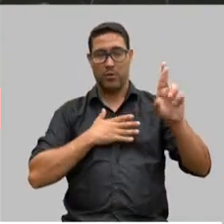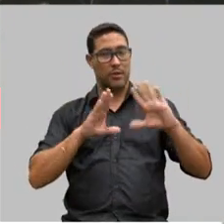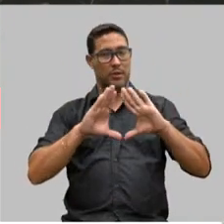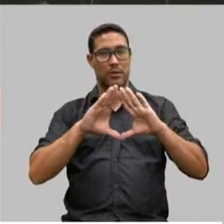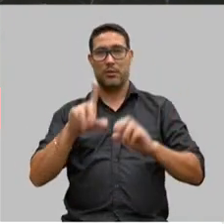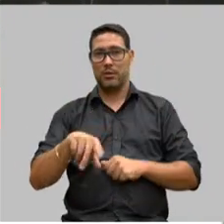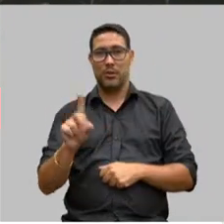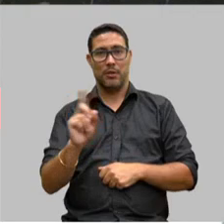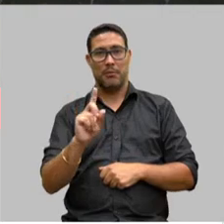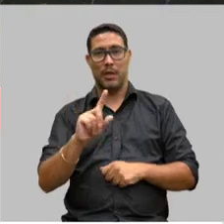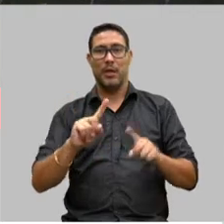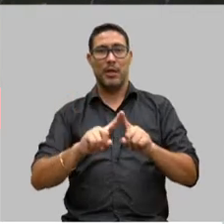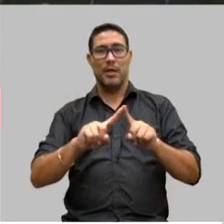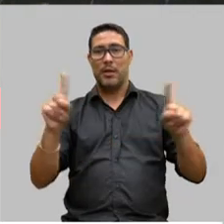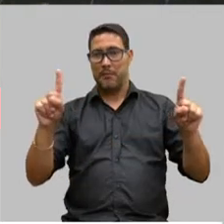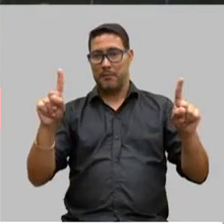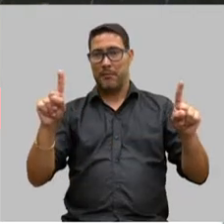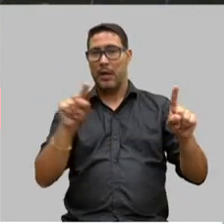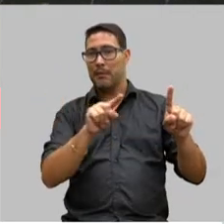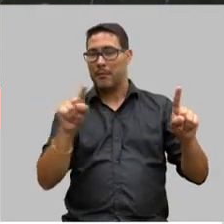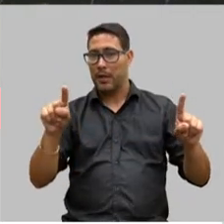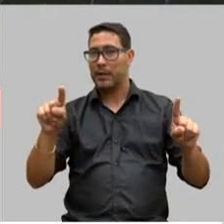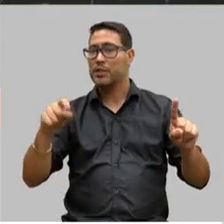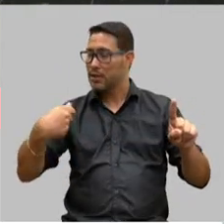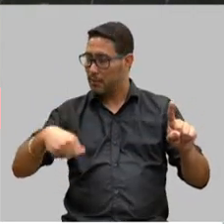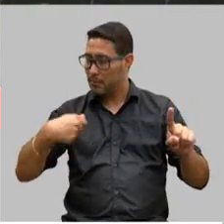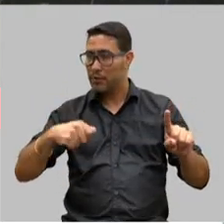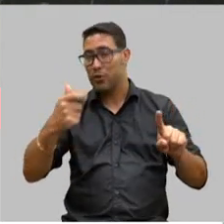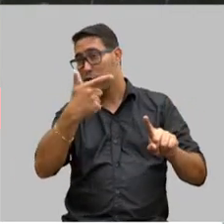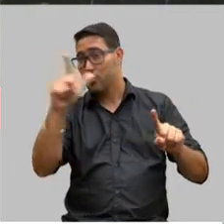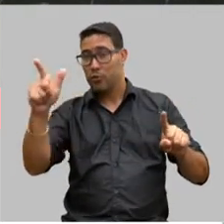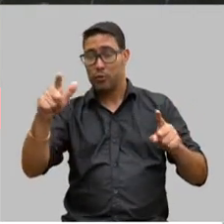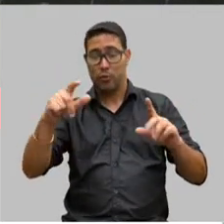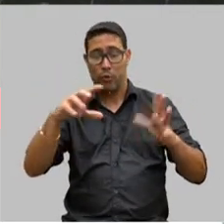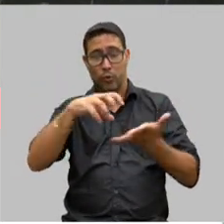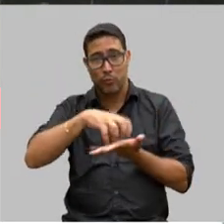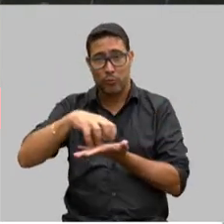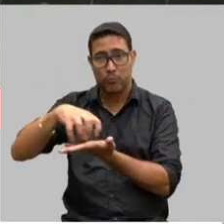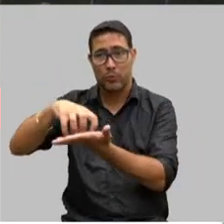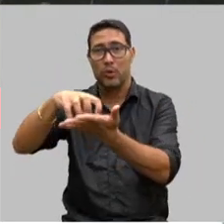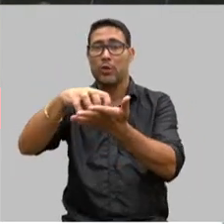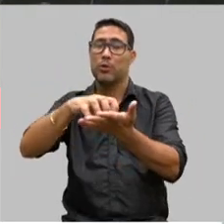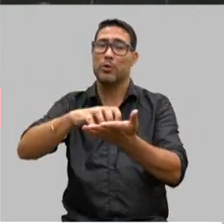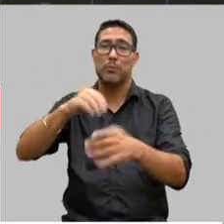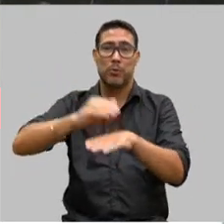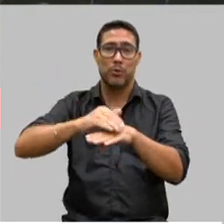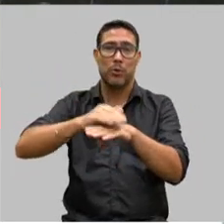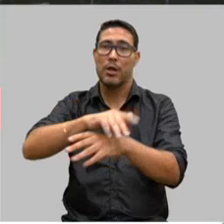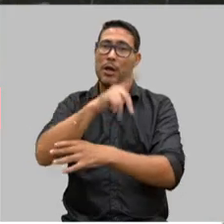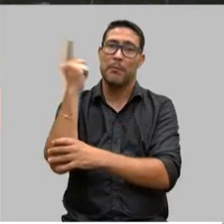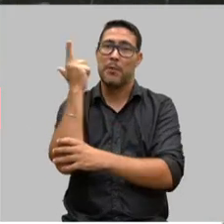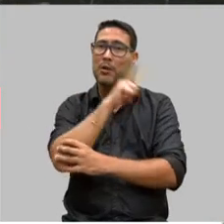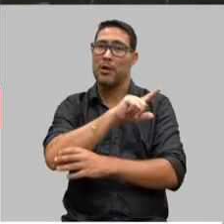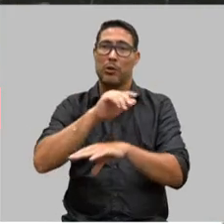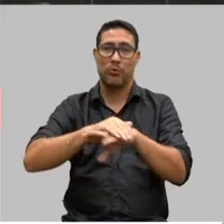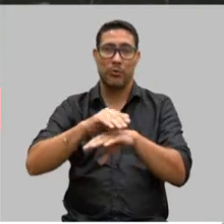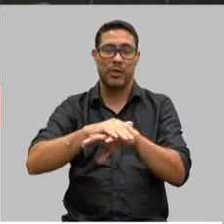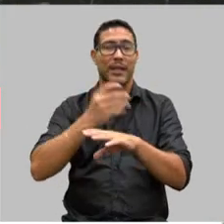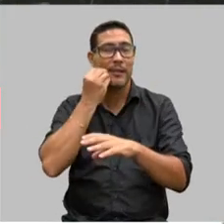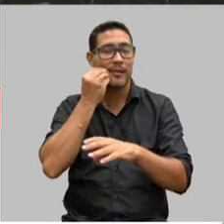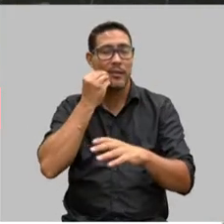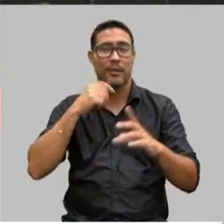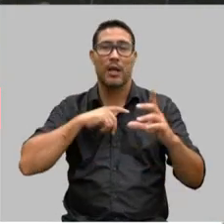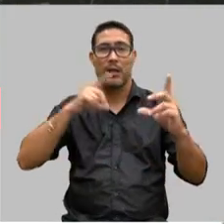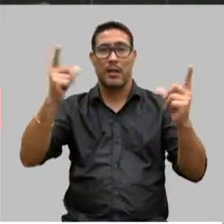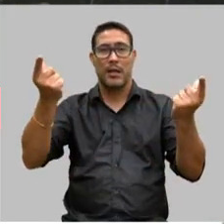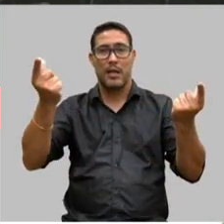devemos liderar um processo junto com os outros pares para fazer os enfrentamentos necessários que nós vamos fazer para minimizar, como disse o